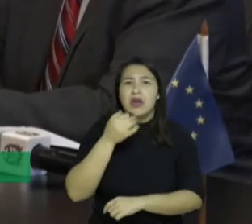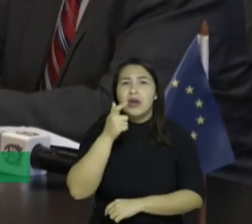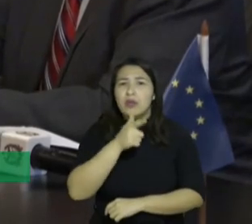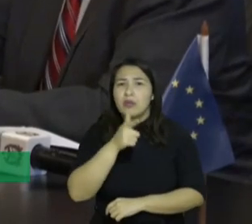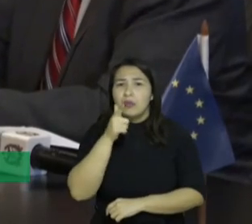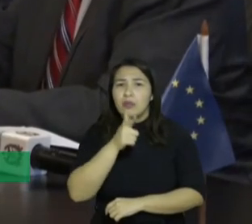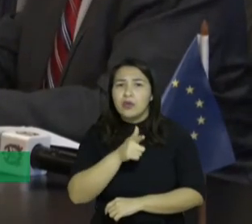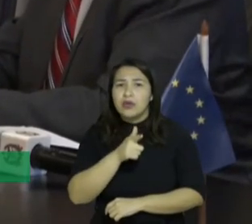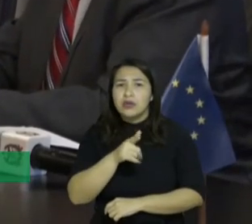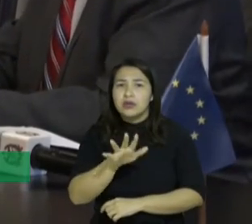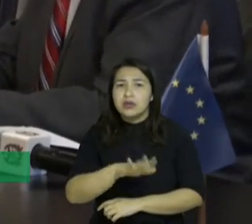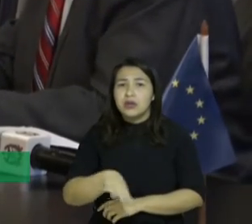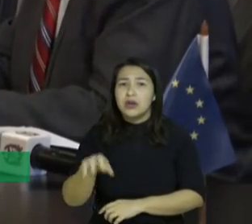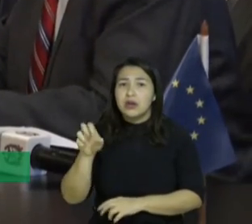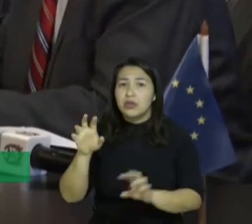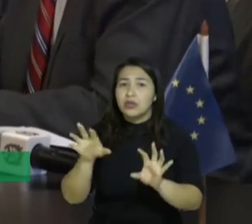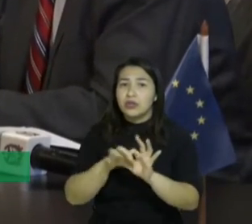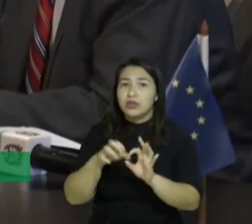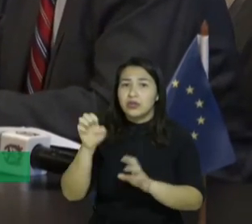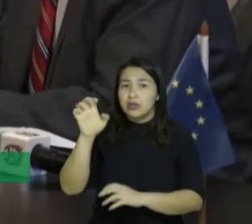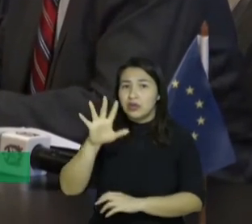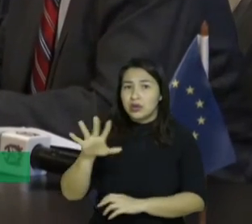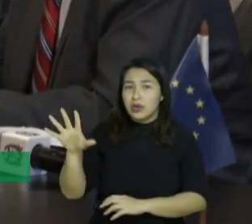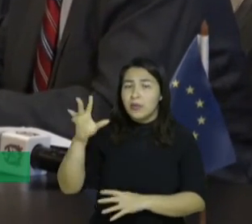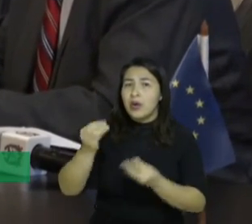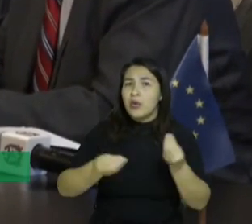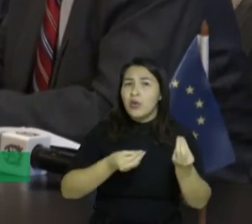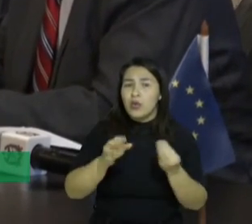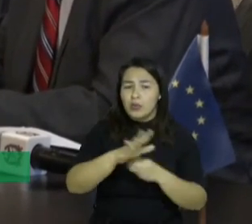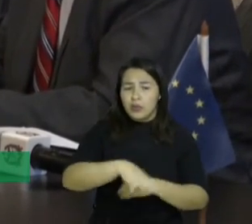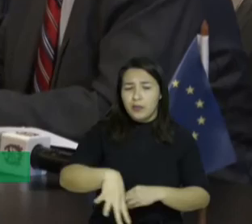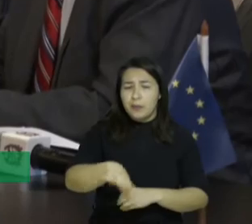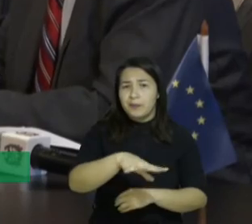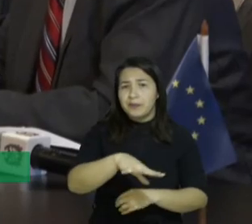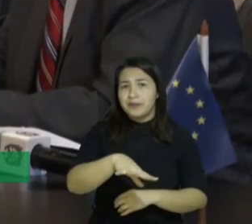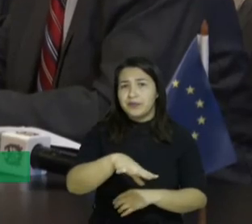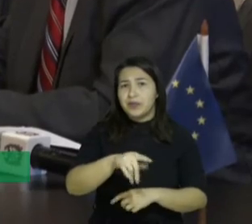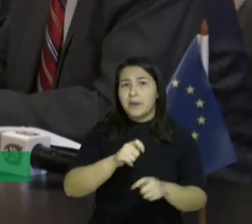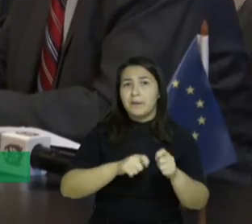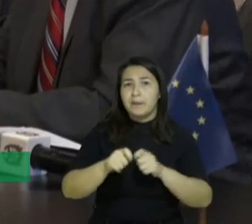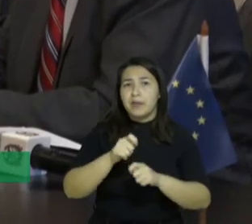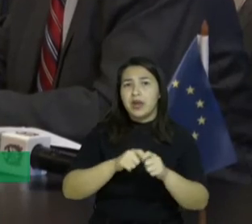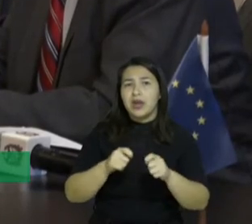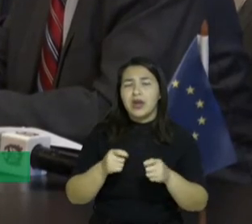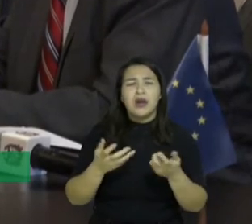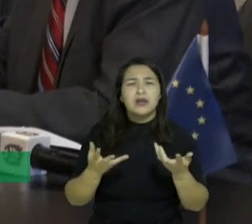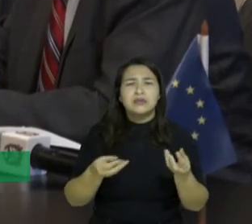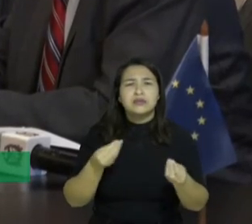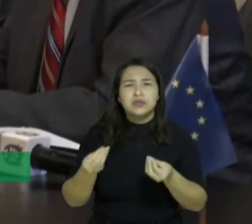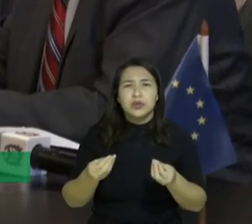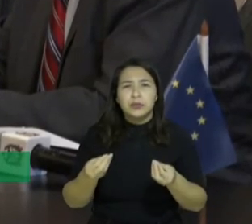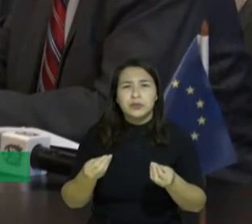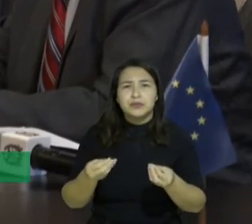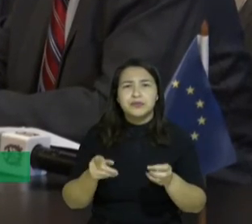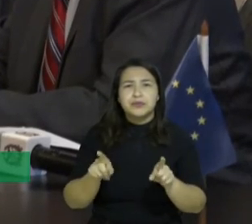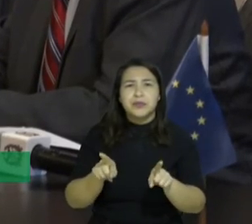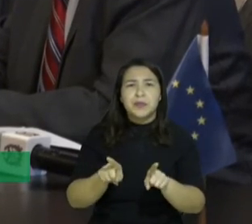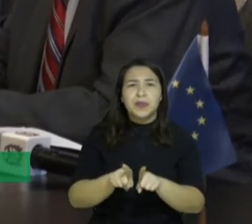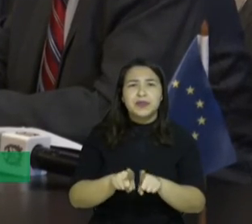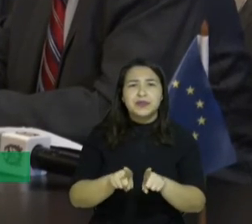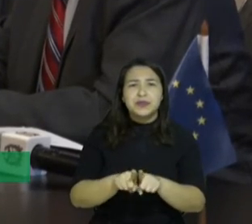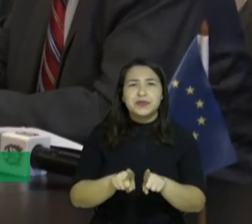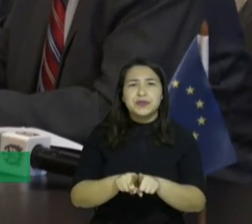o União Europeia como é que vocês estão no mercado hoje Quais são os mercados externos que vocês atuam principalmente e e que tipo de